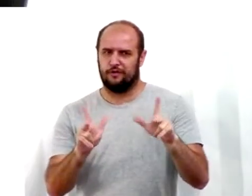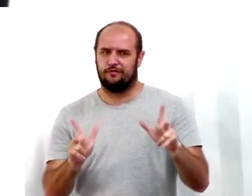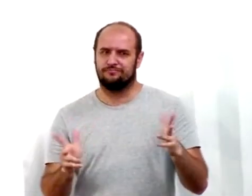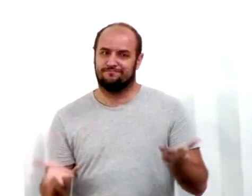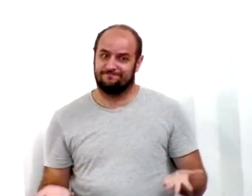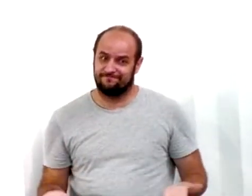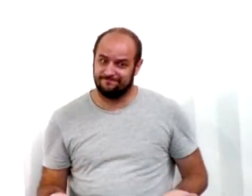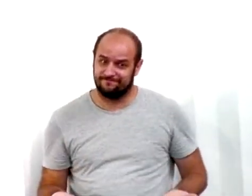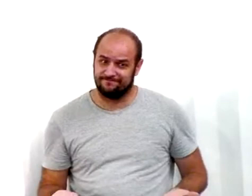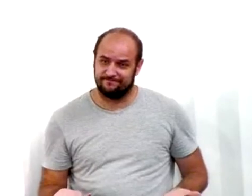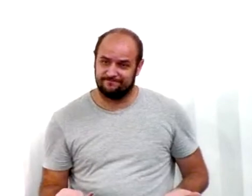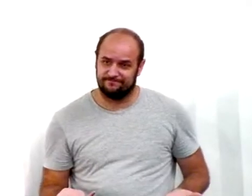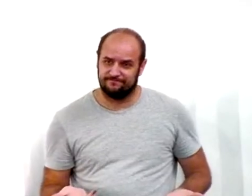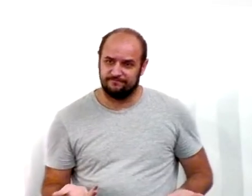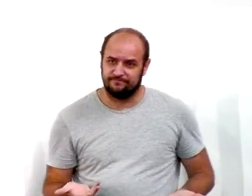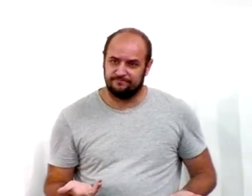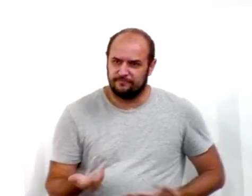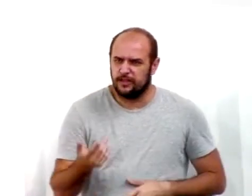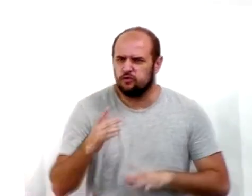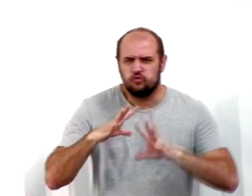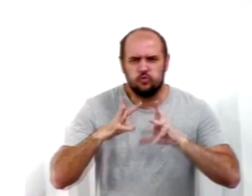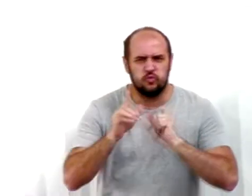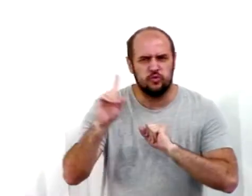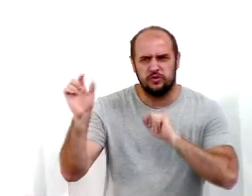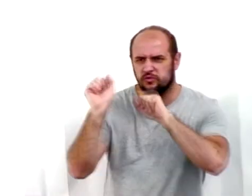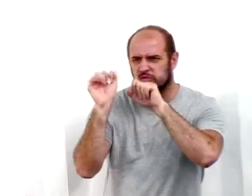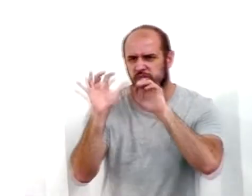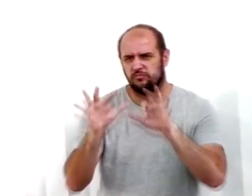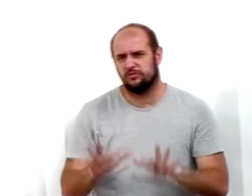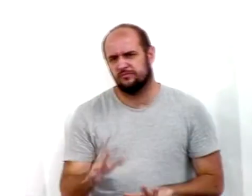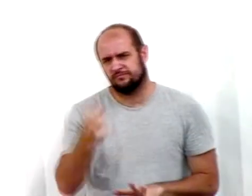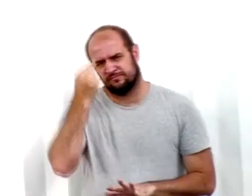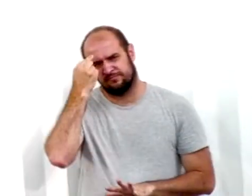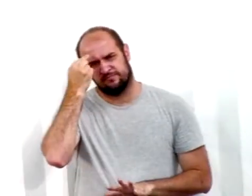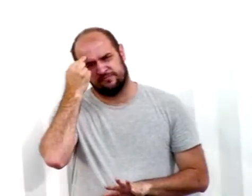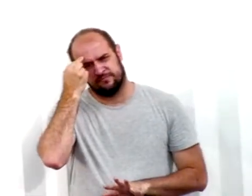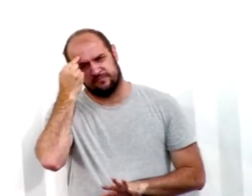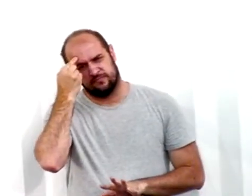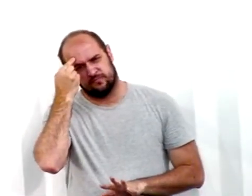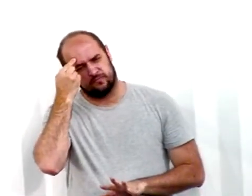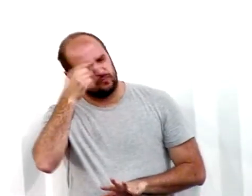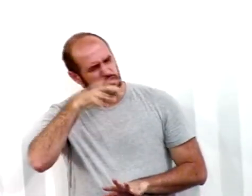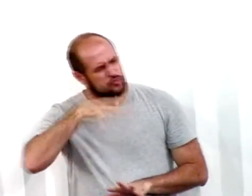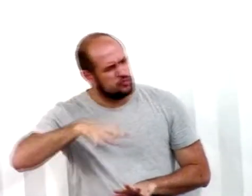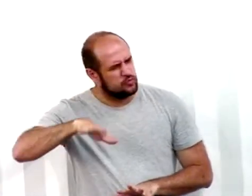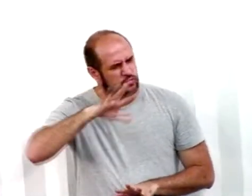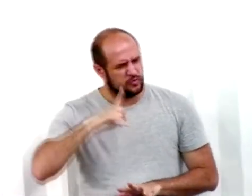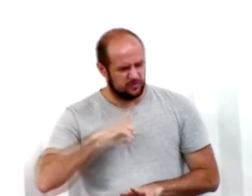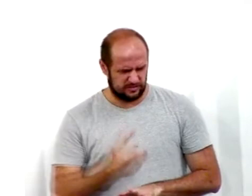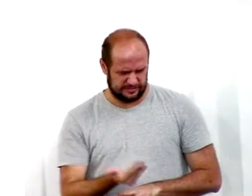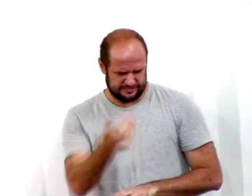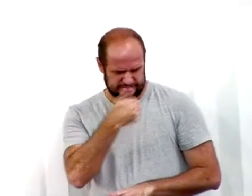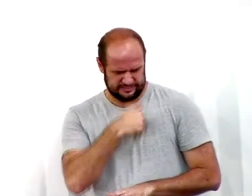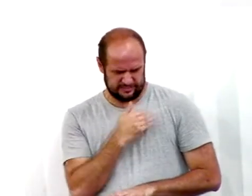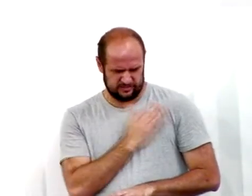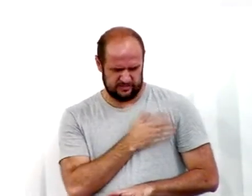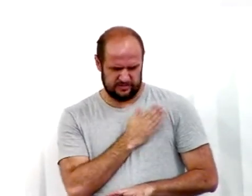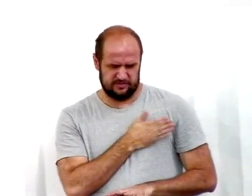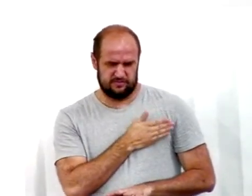de Deus em ídolos que se movem dentro do nosso coração. Por